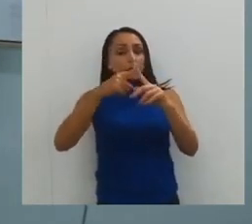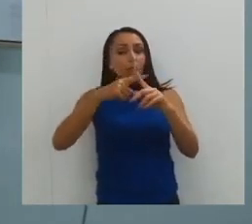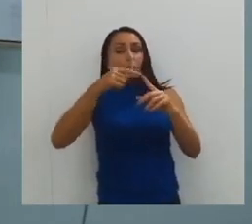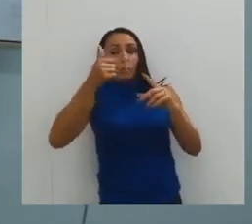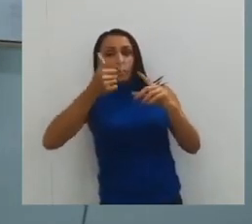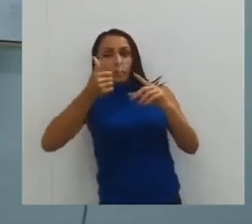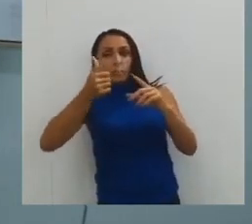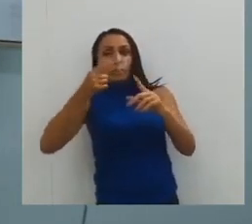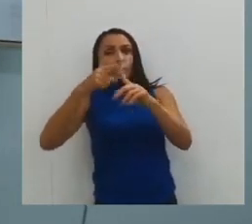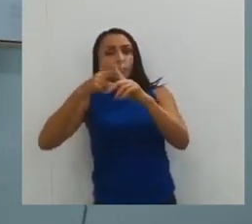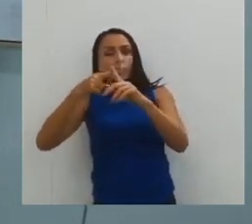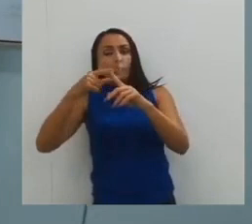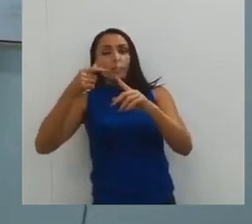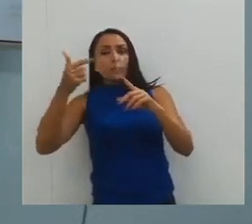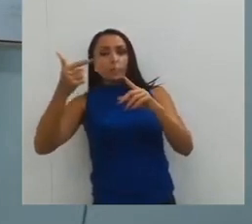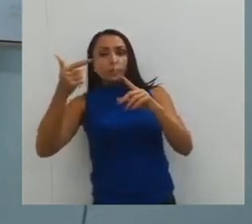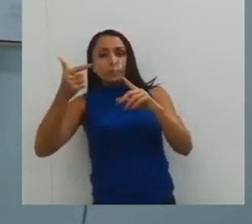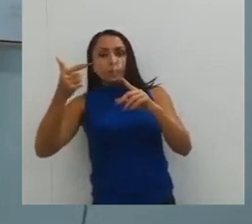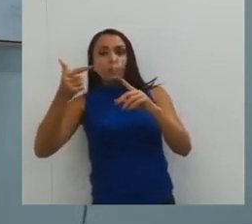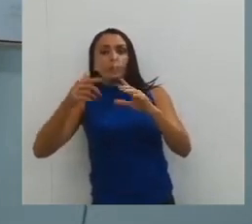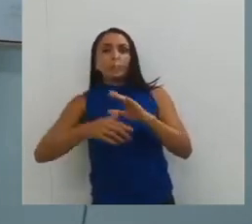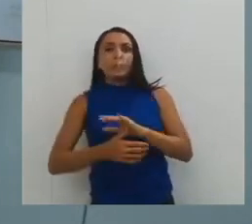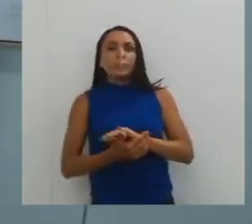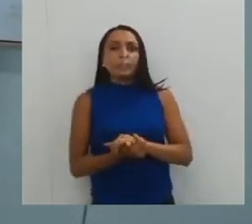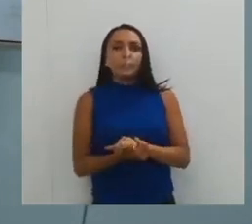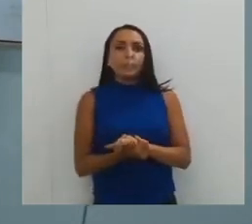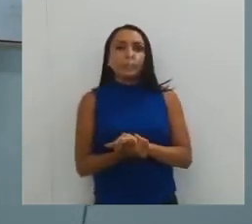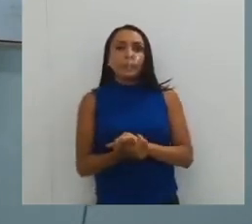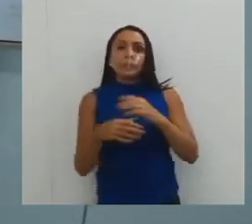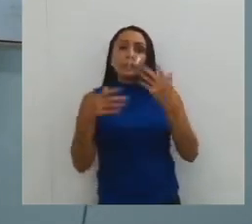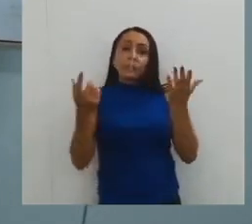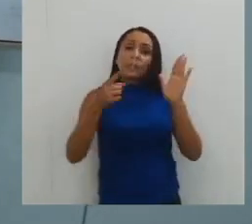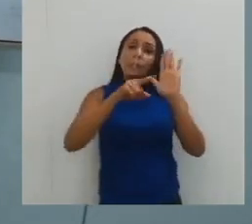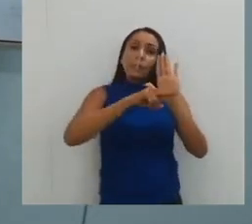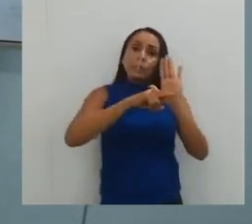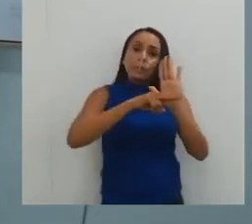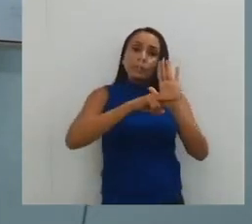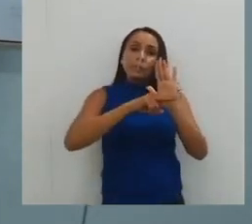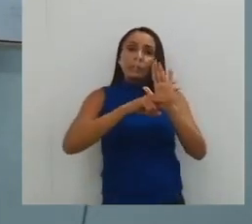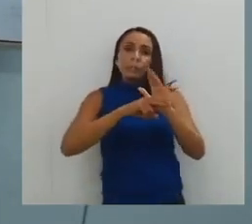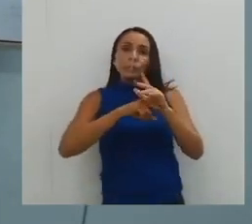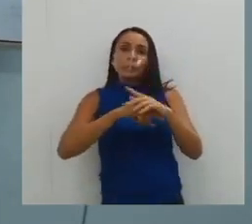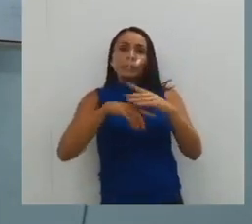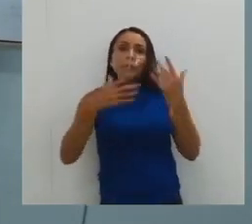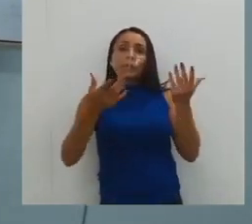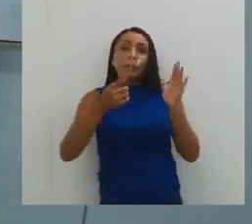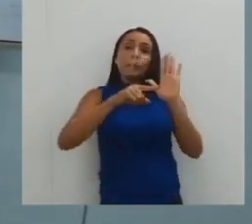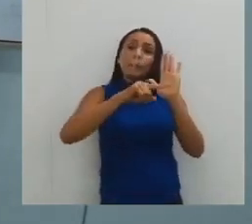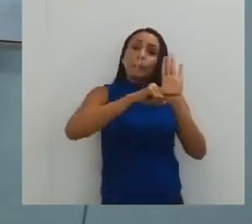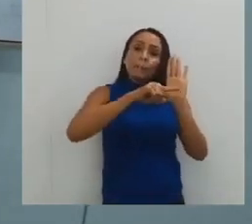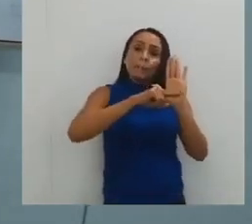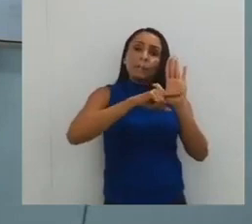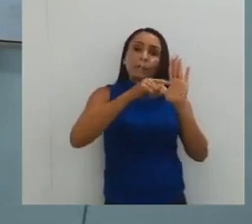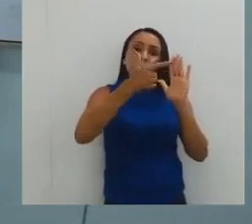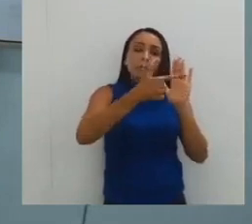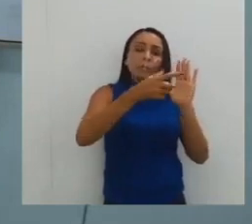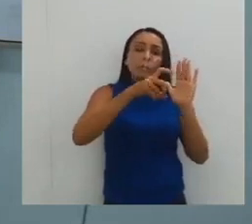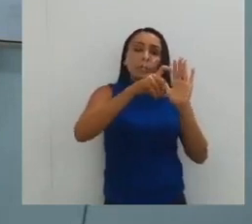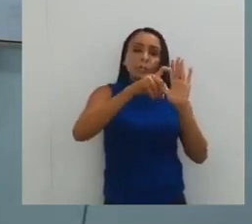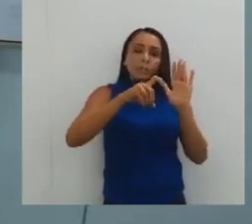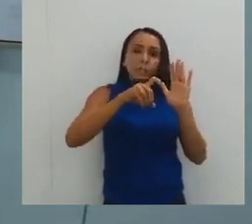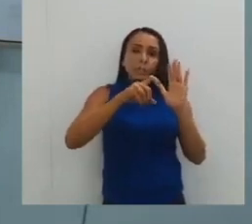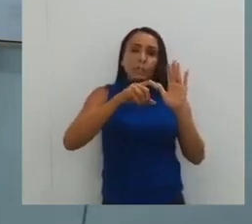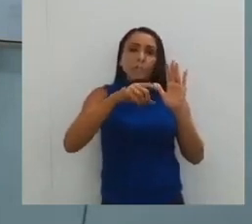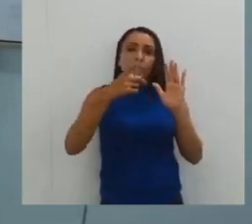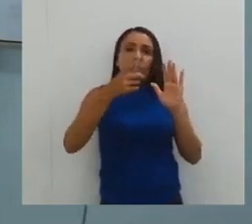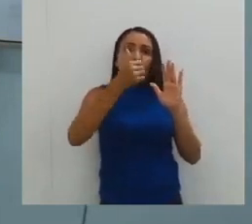né, vezes o segundo mais o quadrado do segundo. Se for menos, o quadrado do primeiro menos 2 vezes o primeiro vezes o